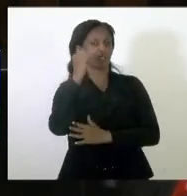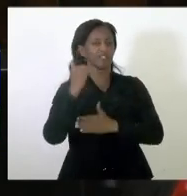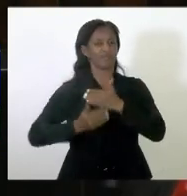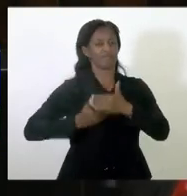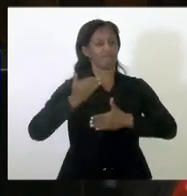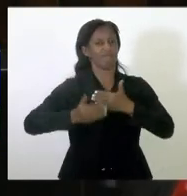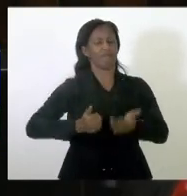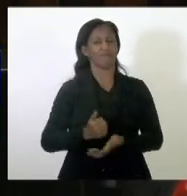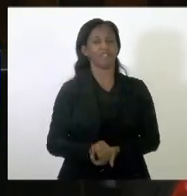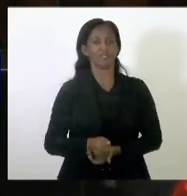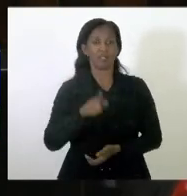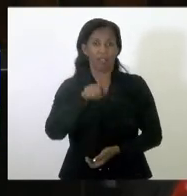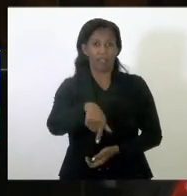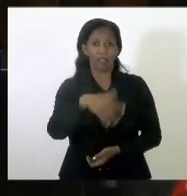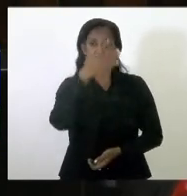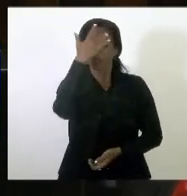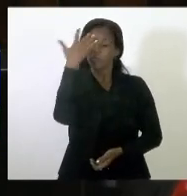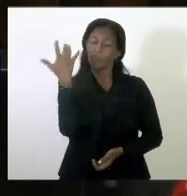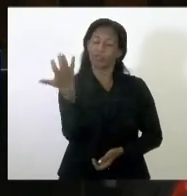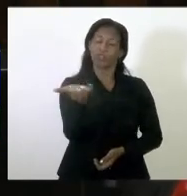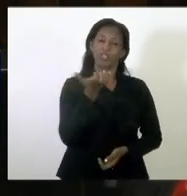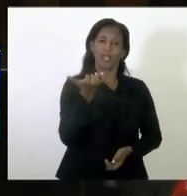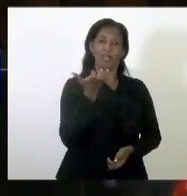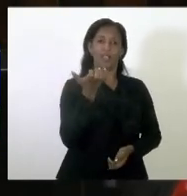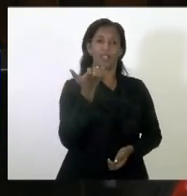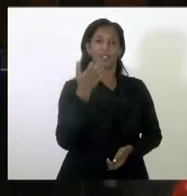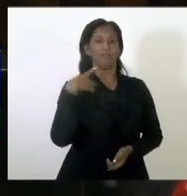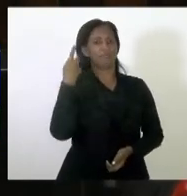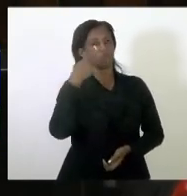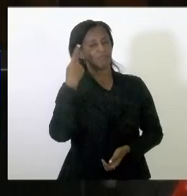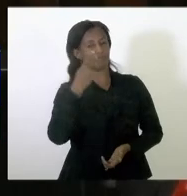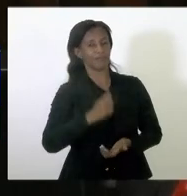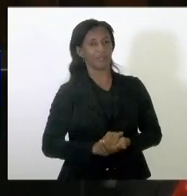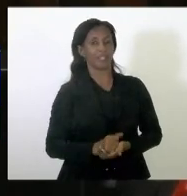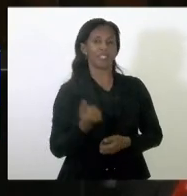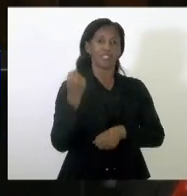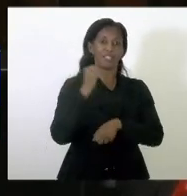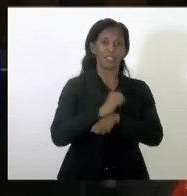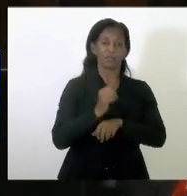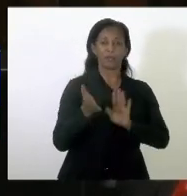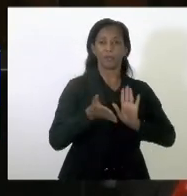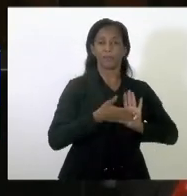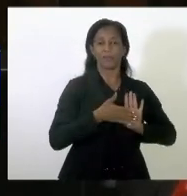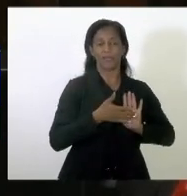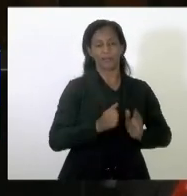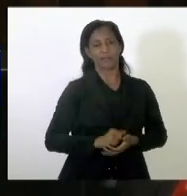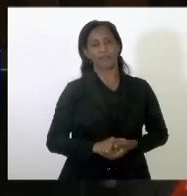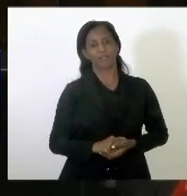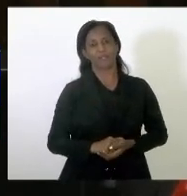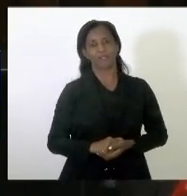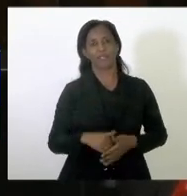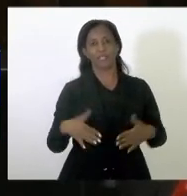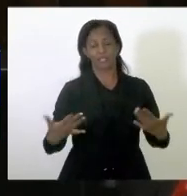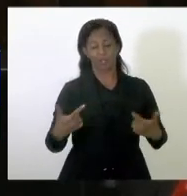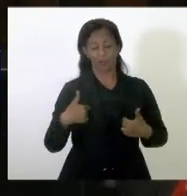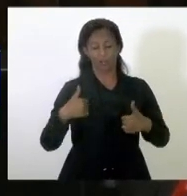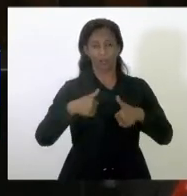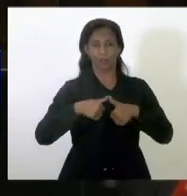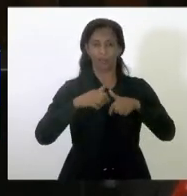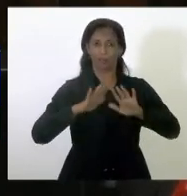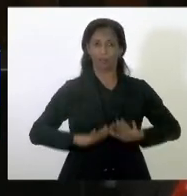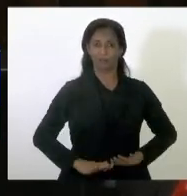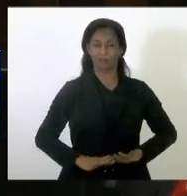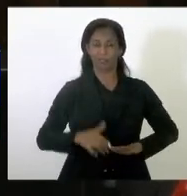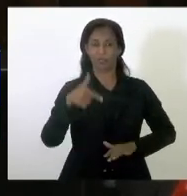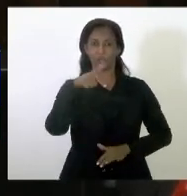avançaram. Então, é isso que as pessoas esperam do Parlamento, é isso que as pessoas esperam dos nossos mandatos. Então, fico aqui, mais uma